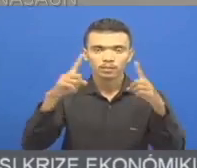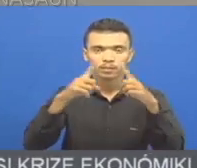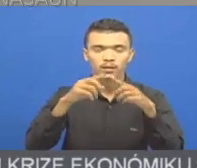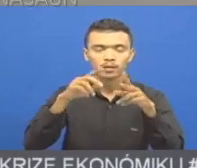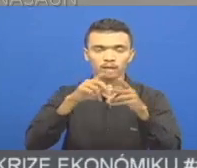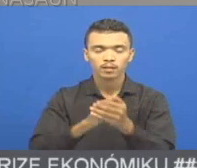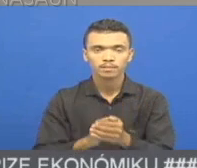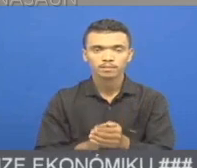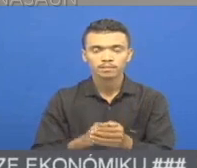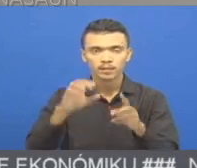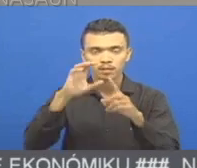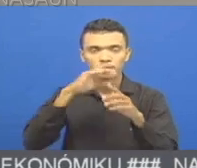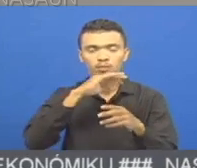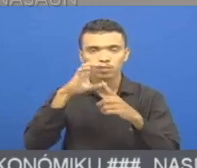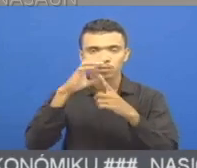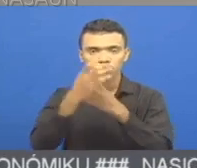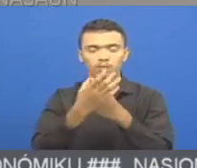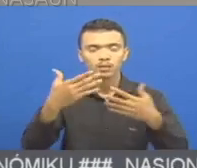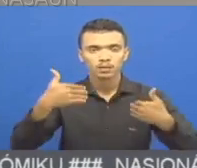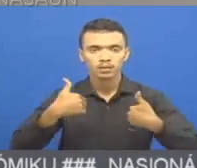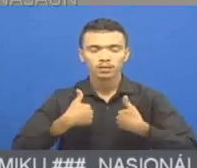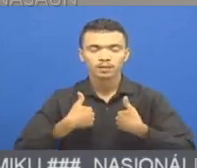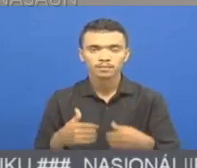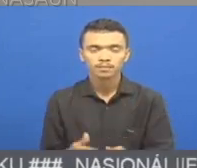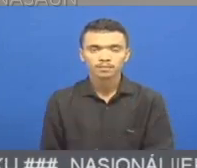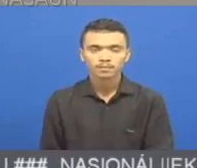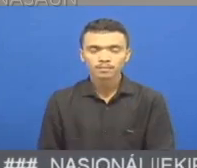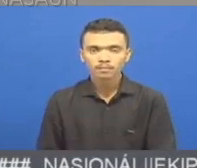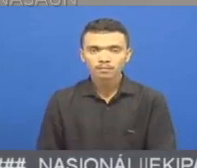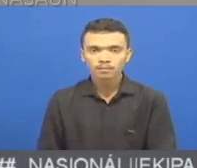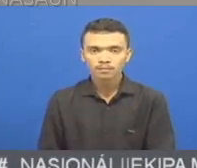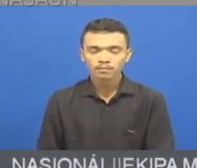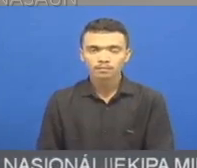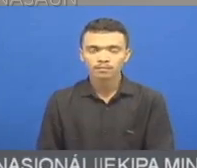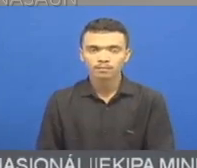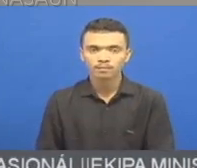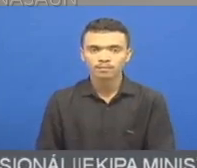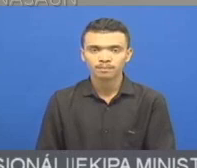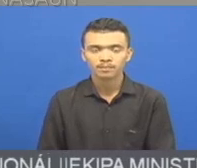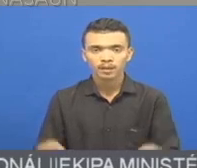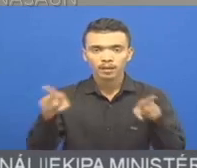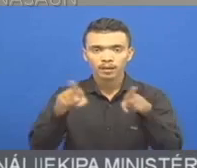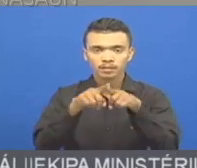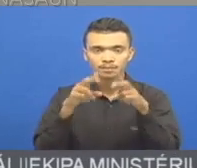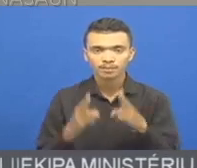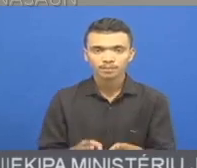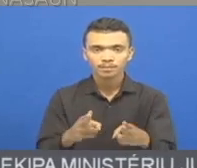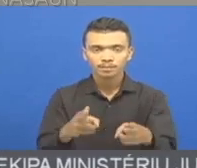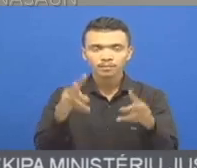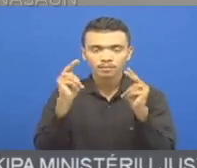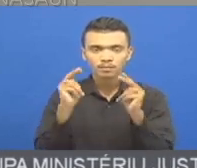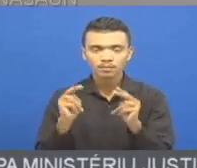kunua lisan siranane iha. Então, nessa categoria urgente e precisa do